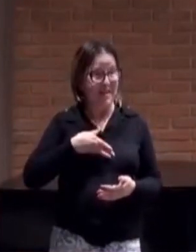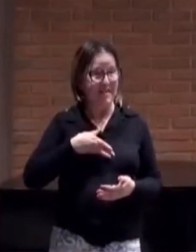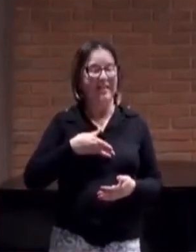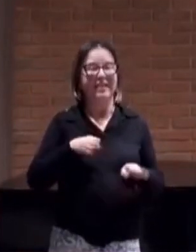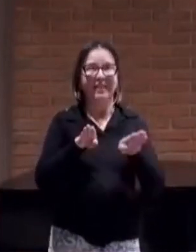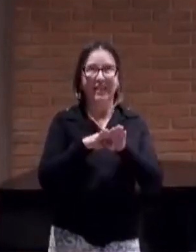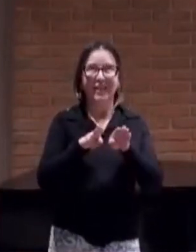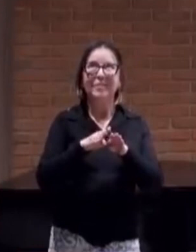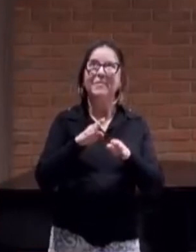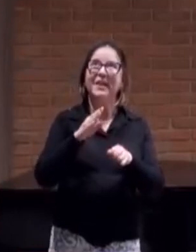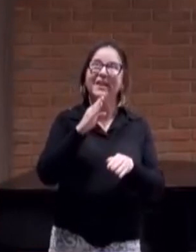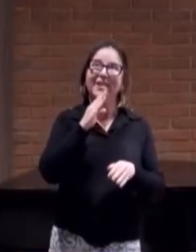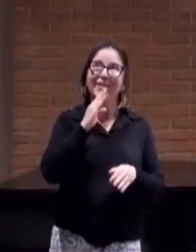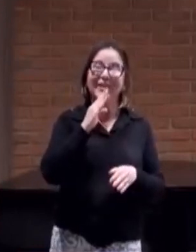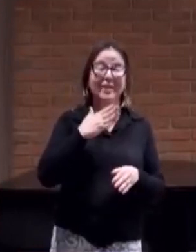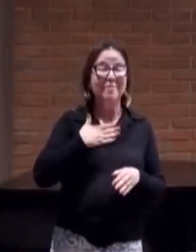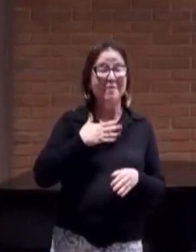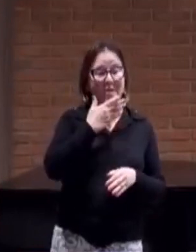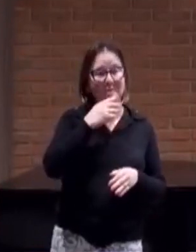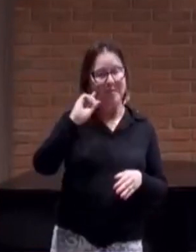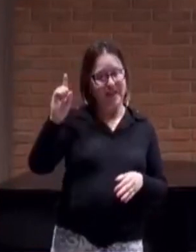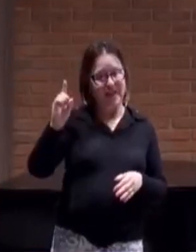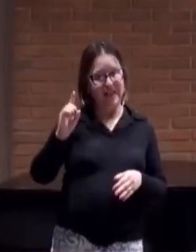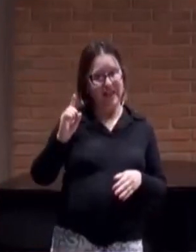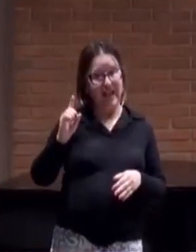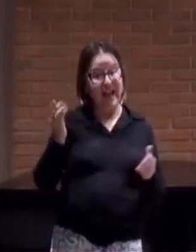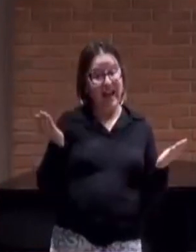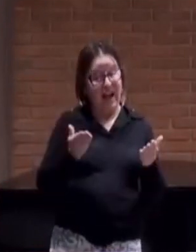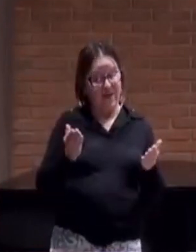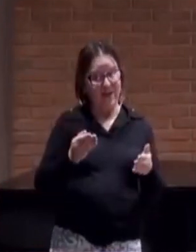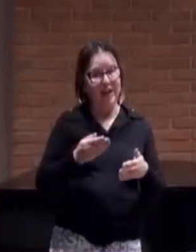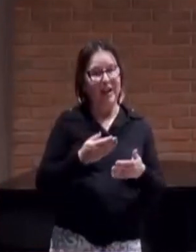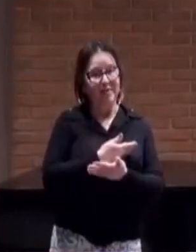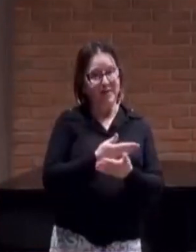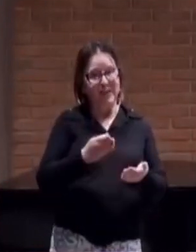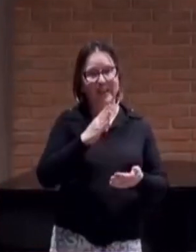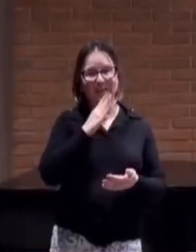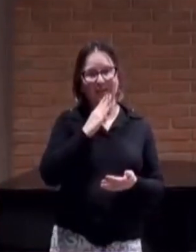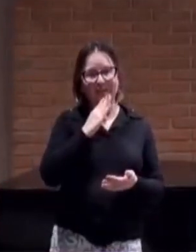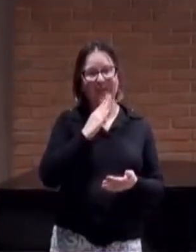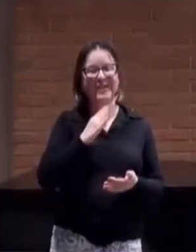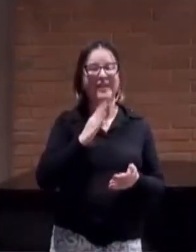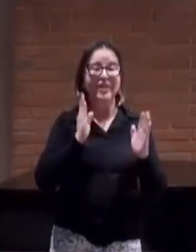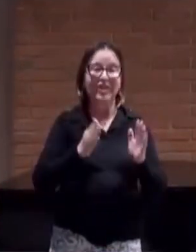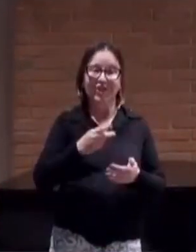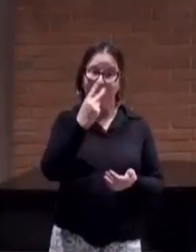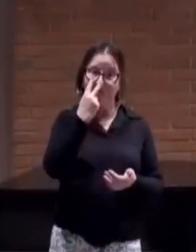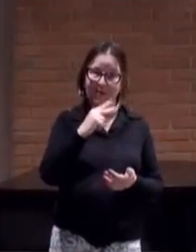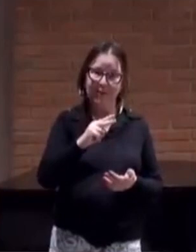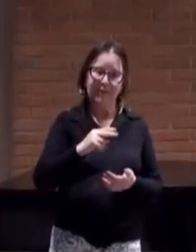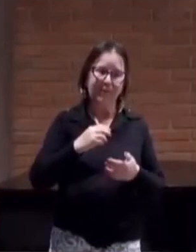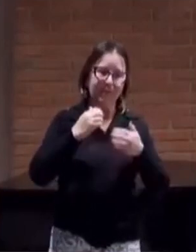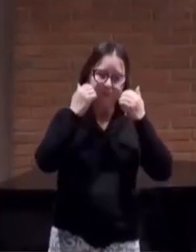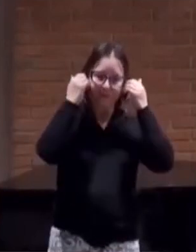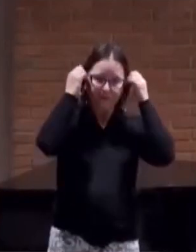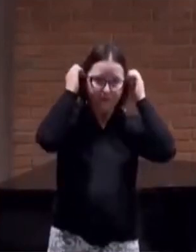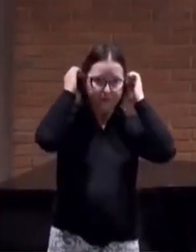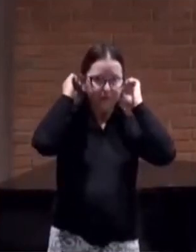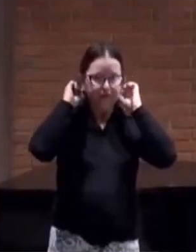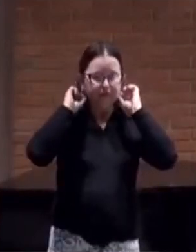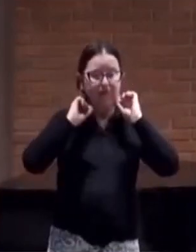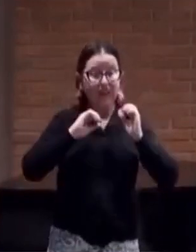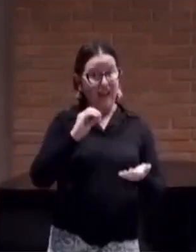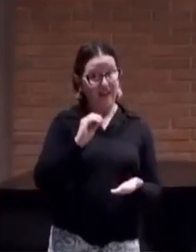Desde agora o conheceis e o tendes visto. Sabe que isso aqui, a falta